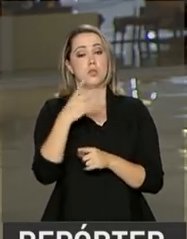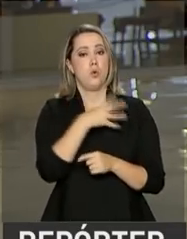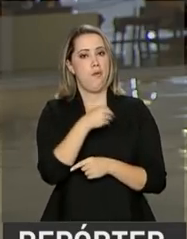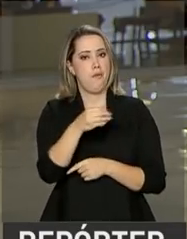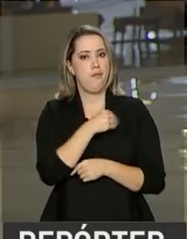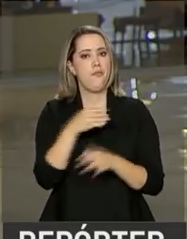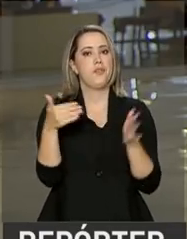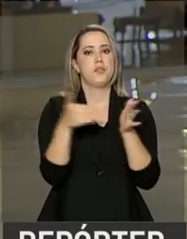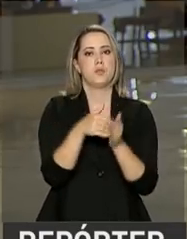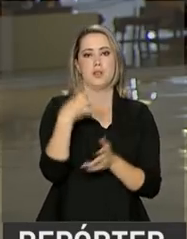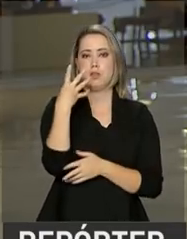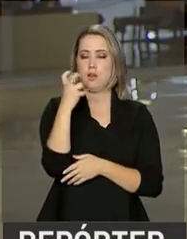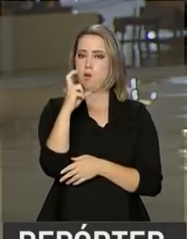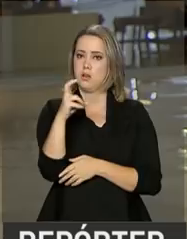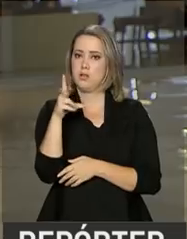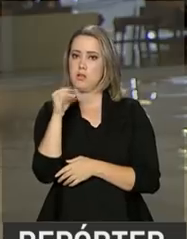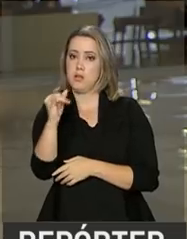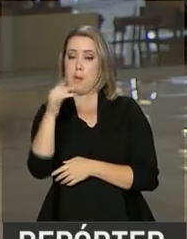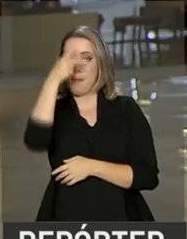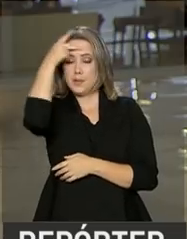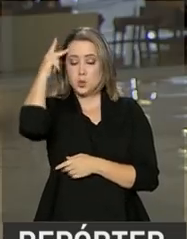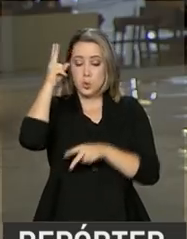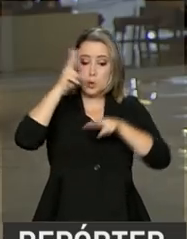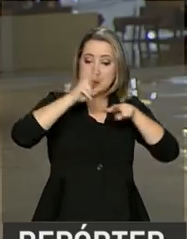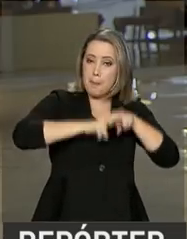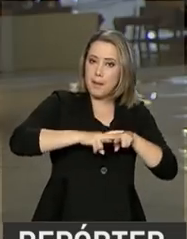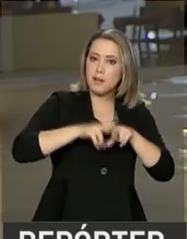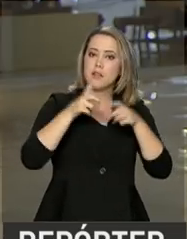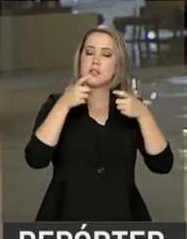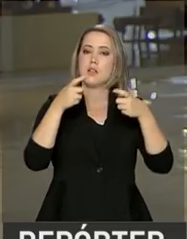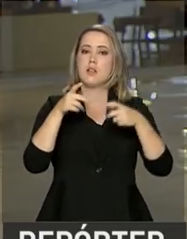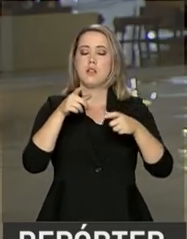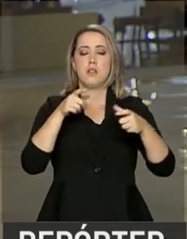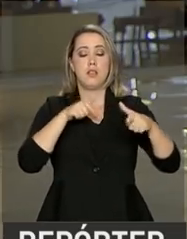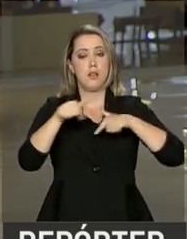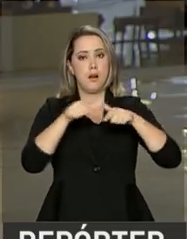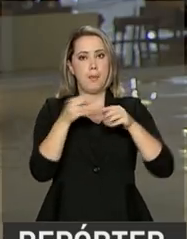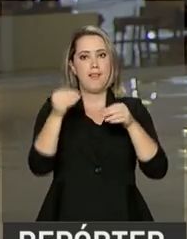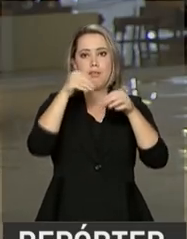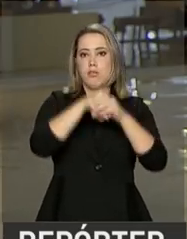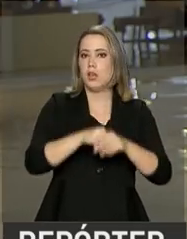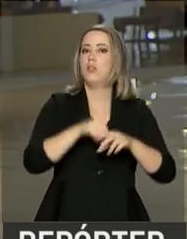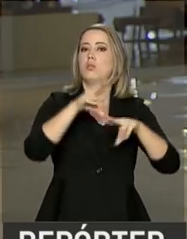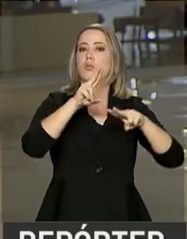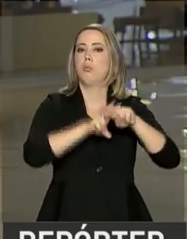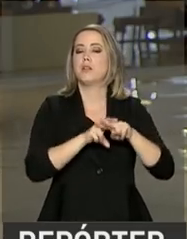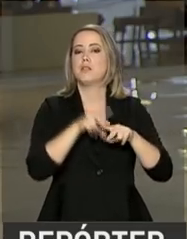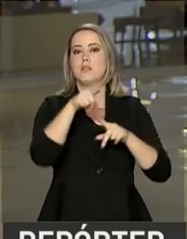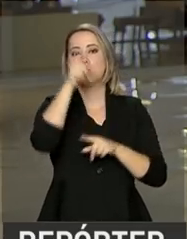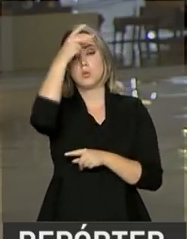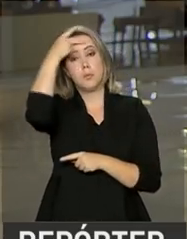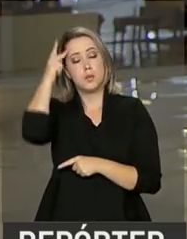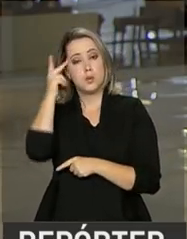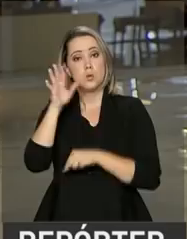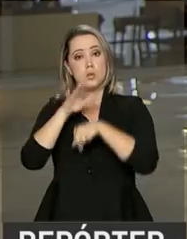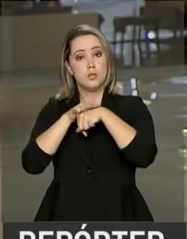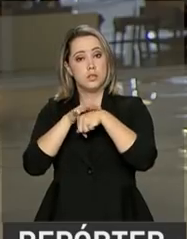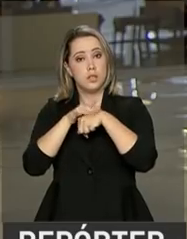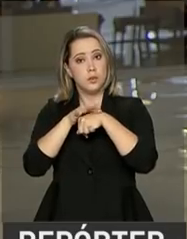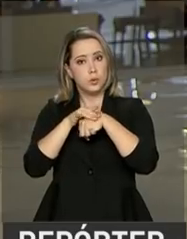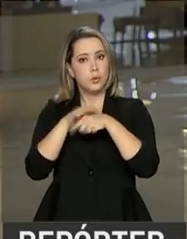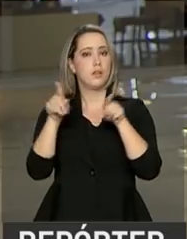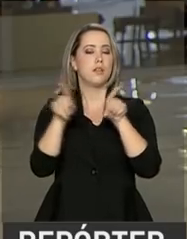45 dias presos funcionários do sistema prisional pessoas portadoras de doenças crônicas